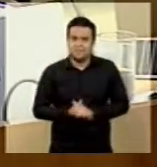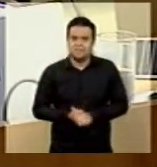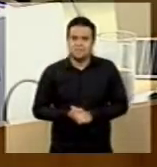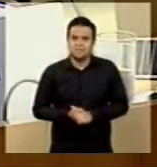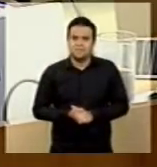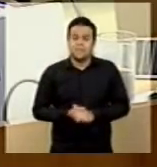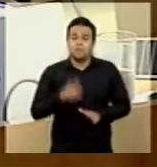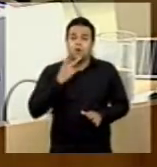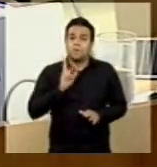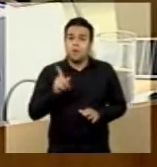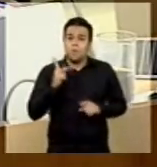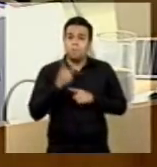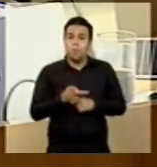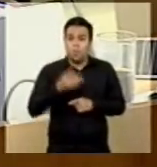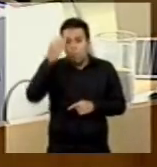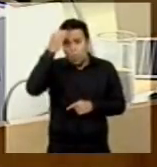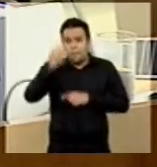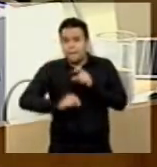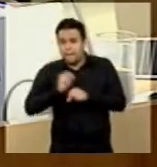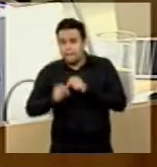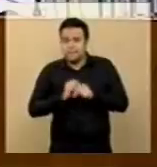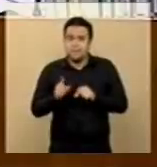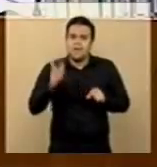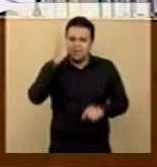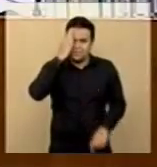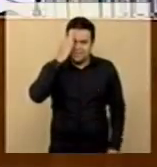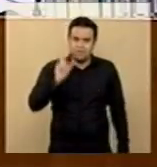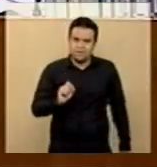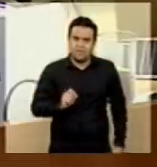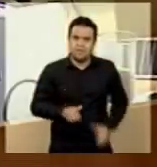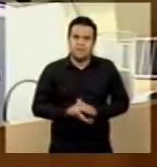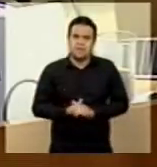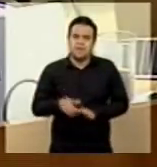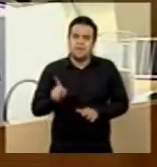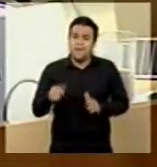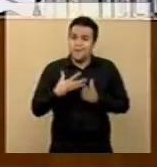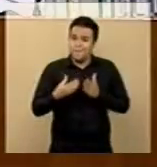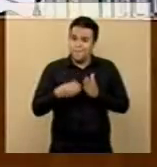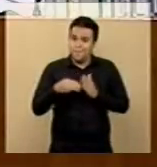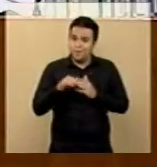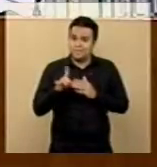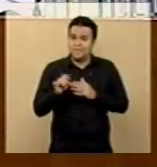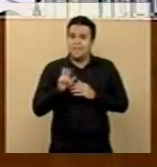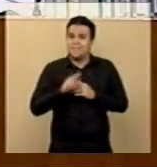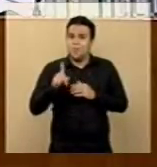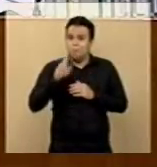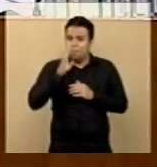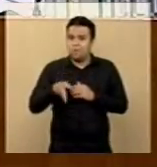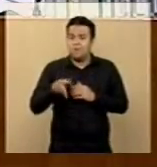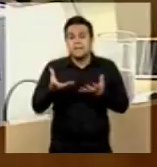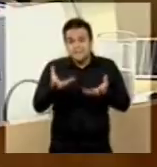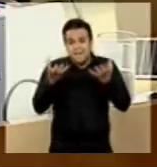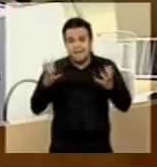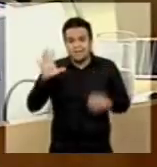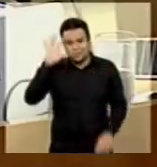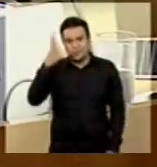É um modelo que não funciona, e eu sou convencido que ele é feito para não funcionar. E não estamos procurando culpados, estamos procurando soluções.